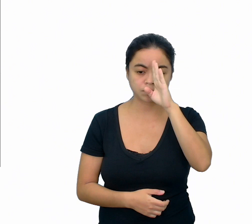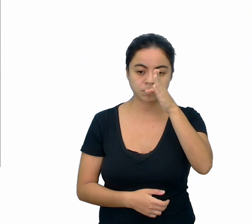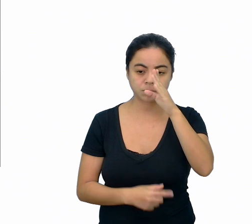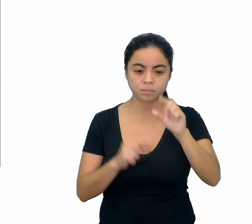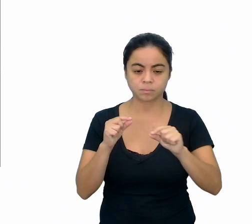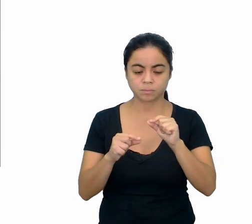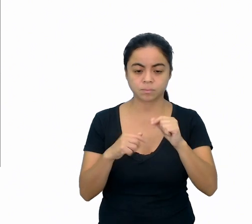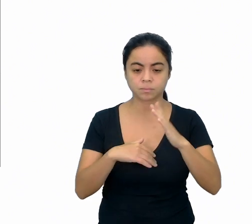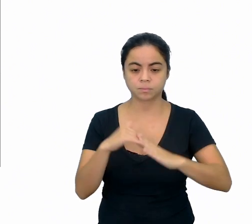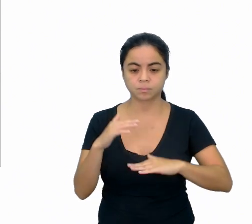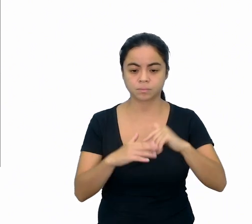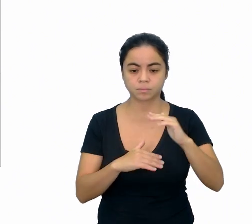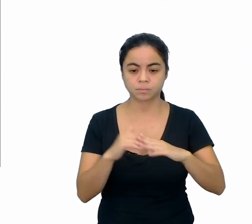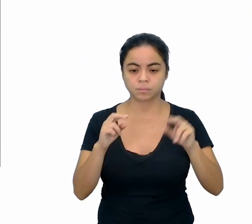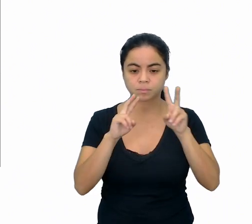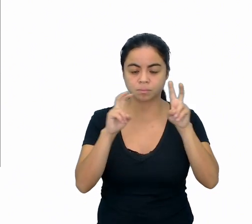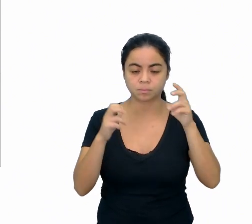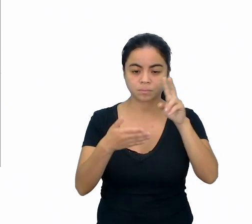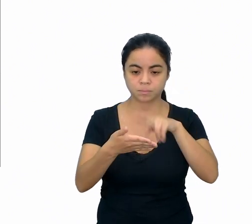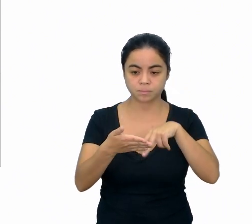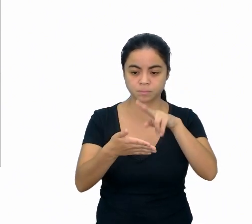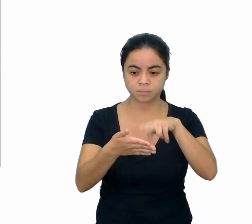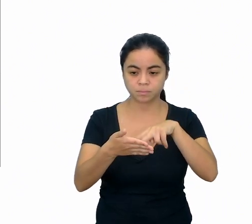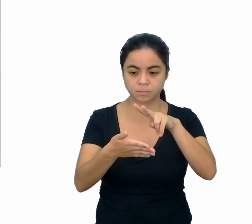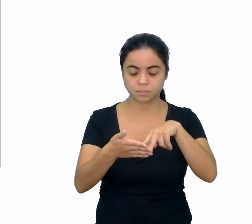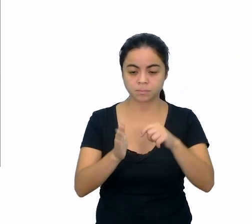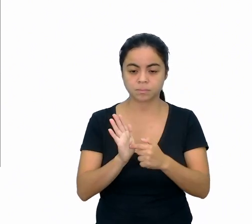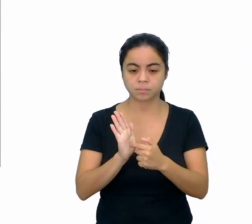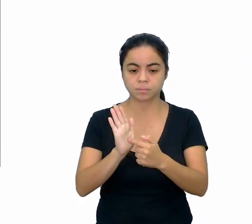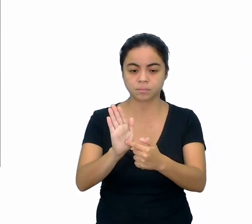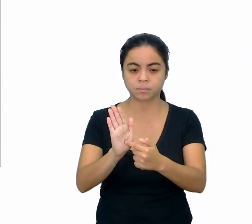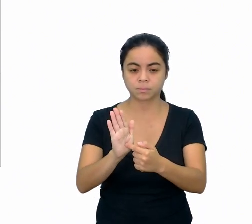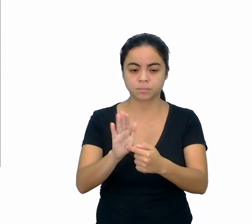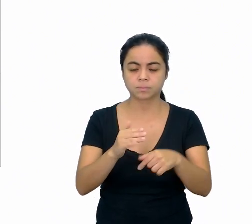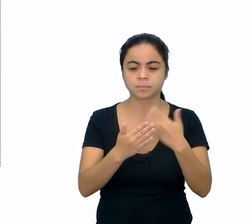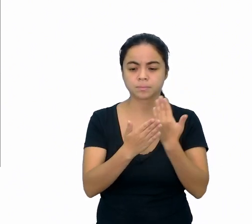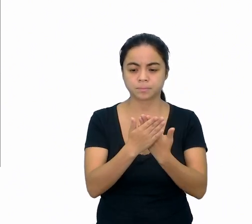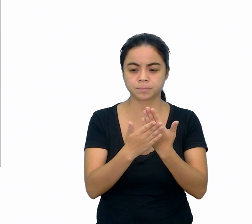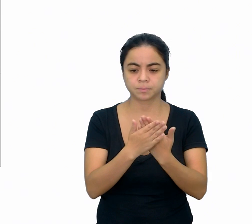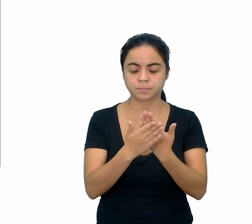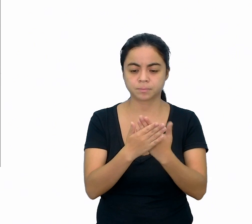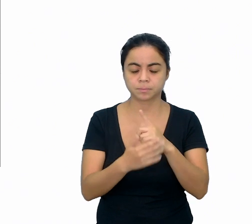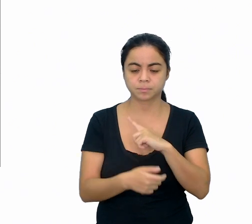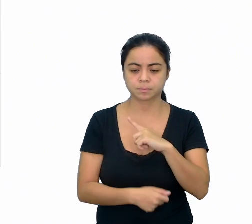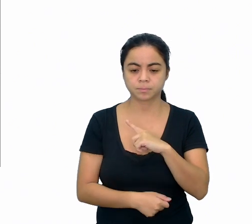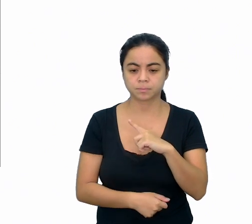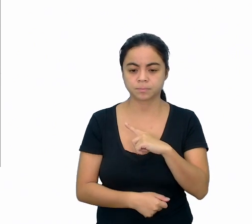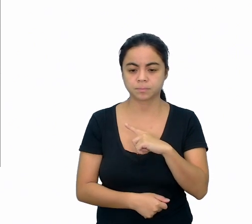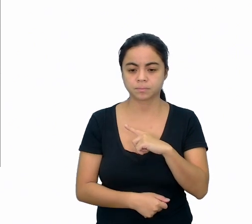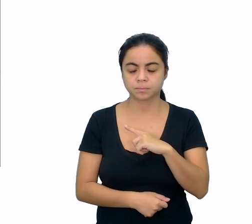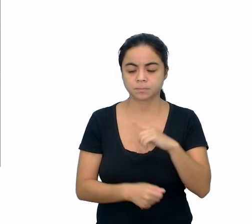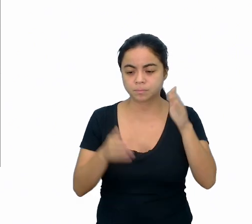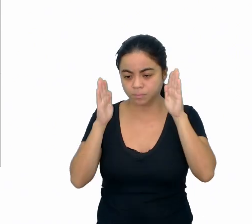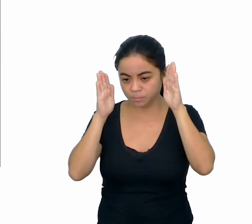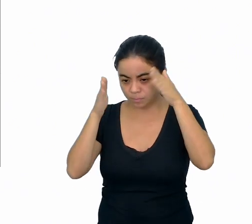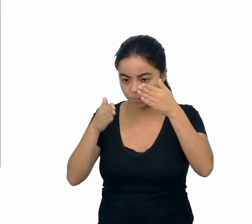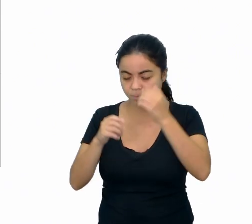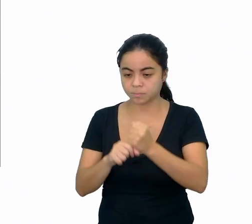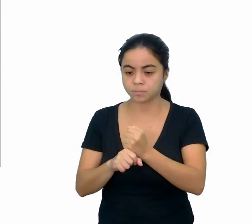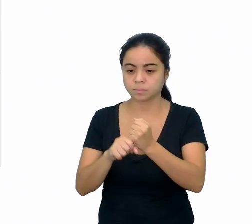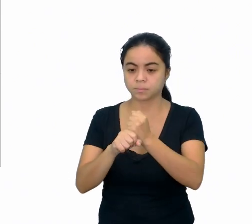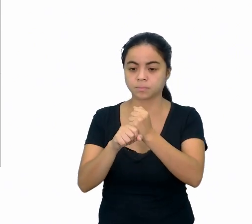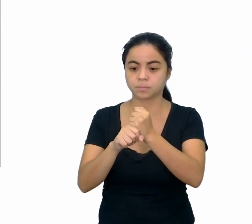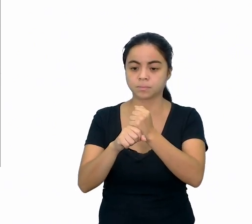essas habilidades ligadas à leitura aparecem em aulas que, como vimos, também são voltadas à construção